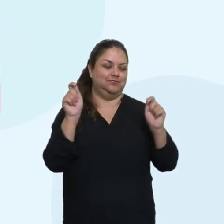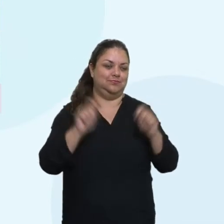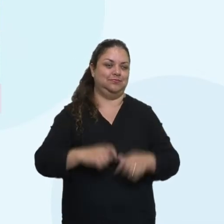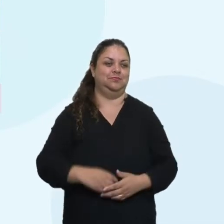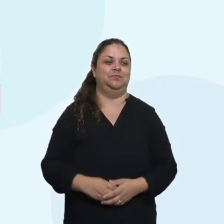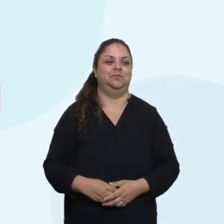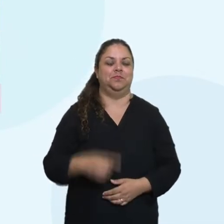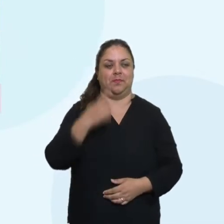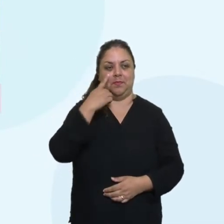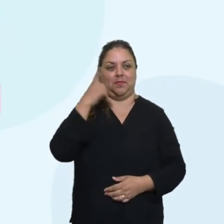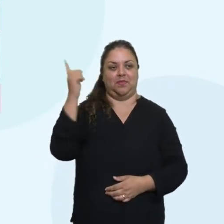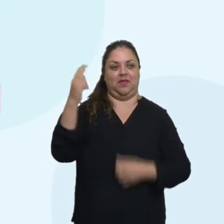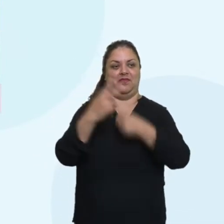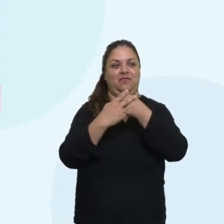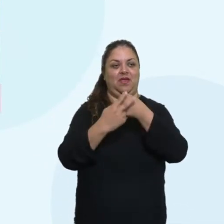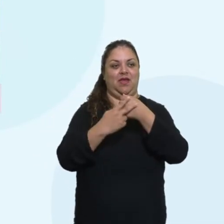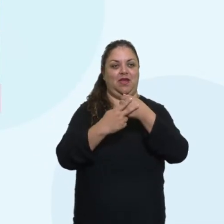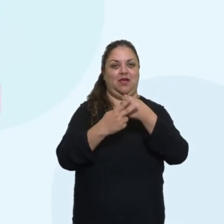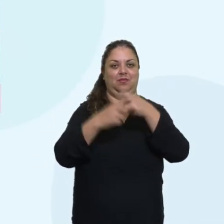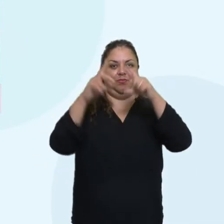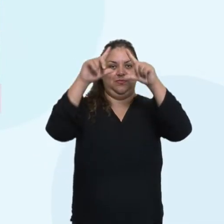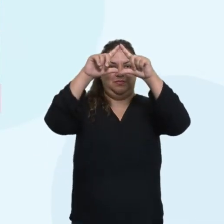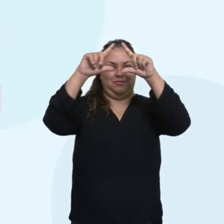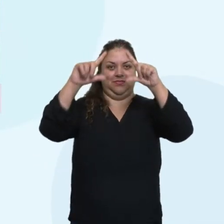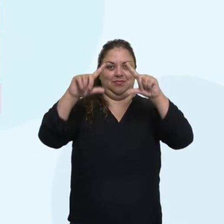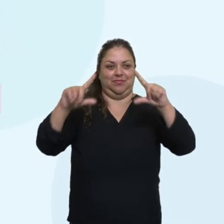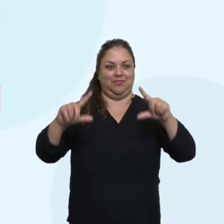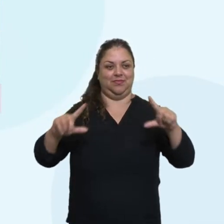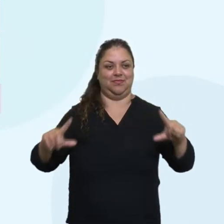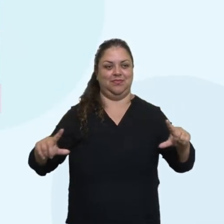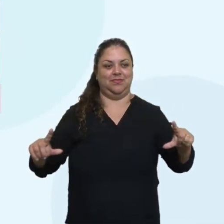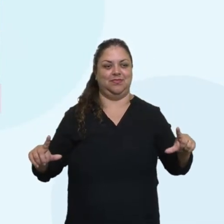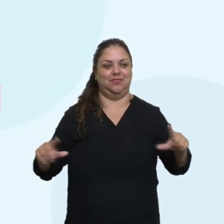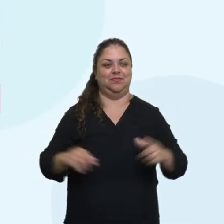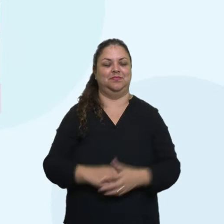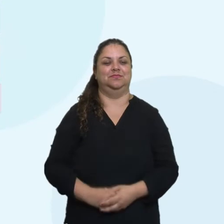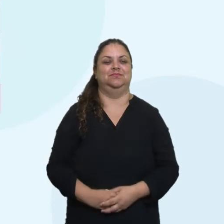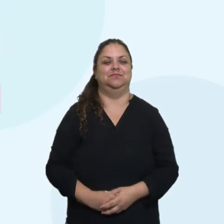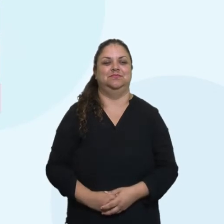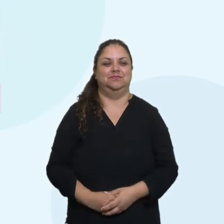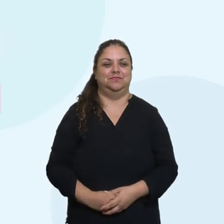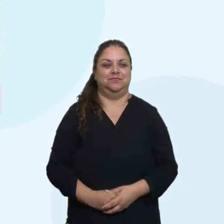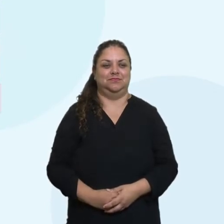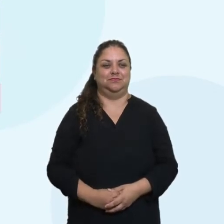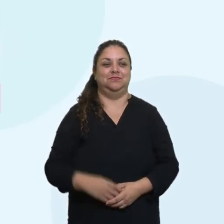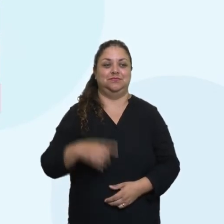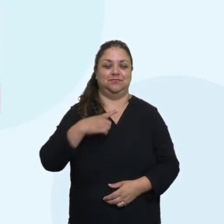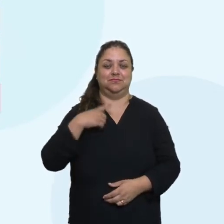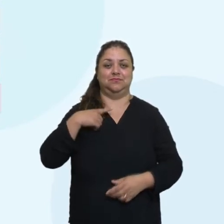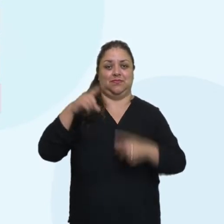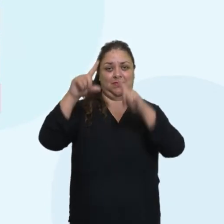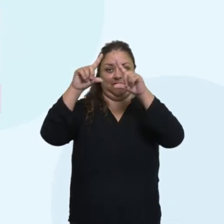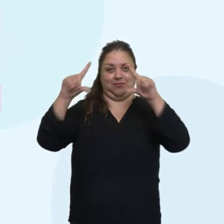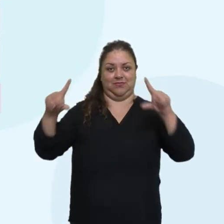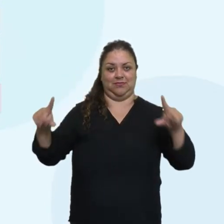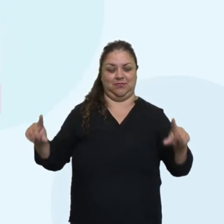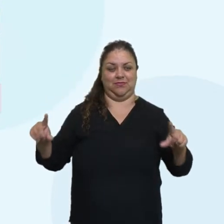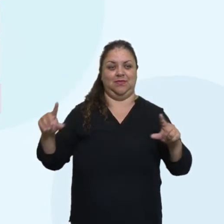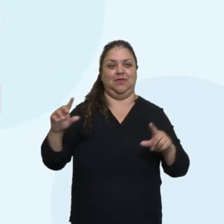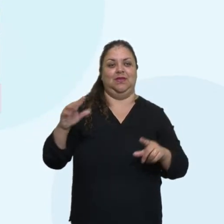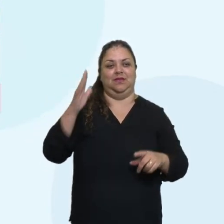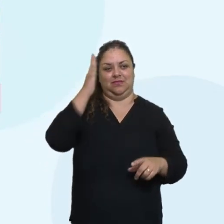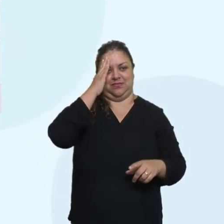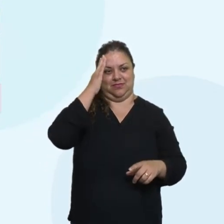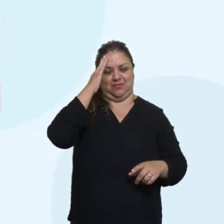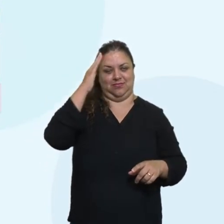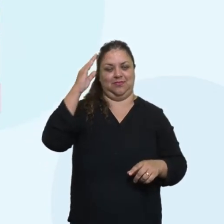verbos é para a gente compreender isso Então veja embora o exemplo aqui é piramidal né e lembrar tá lá na